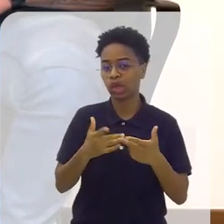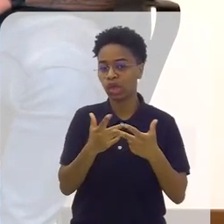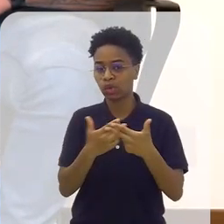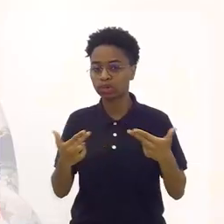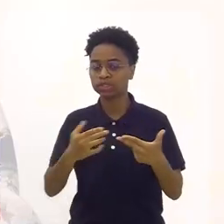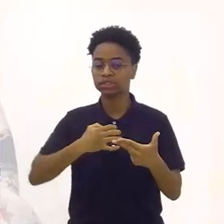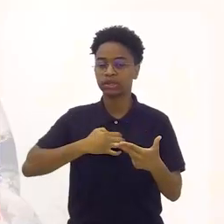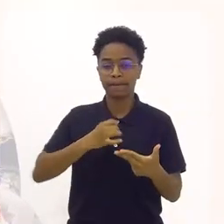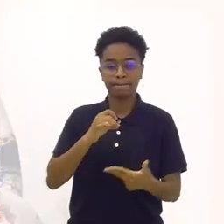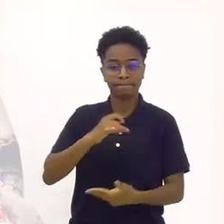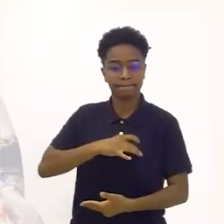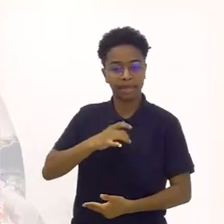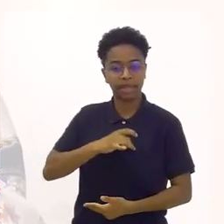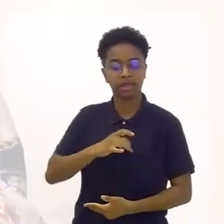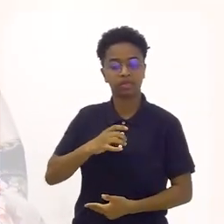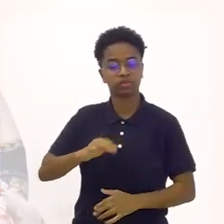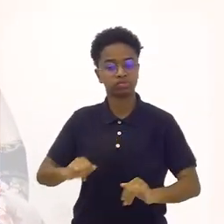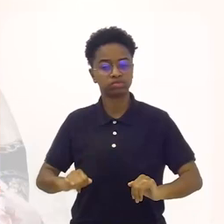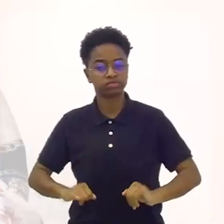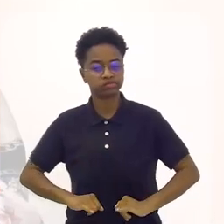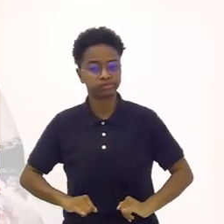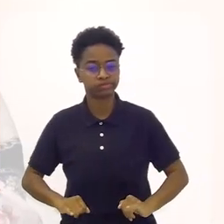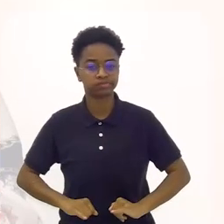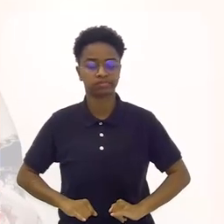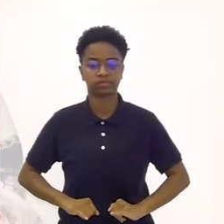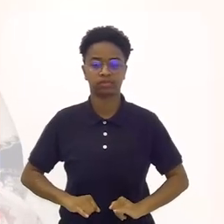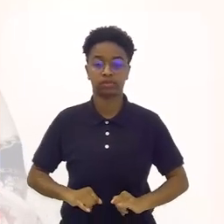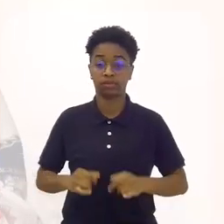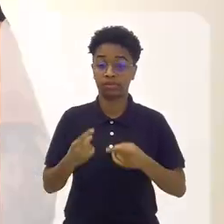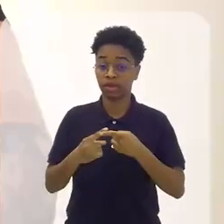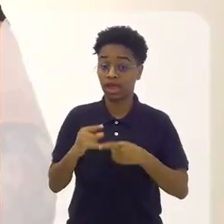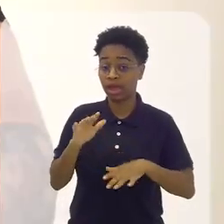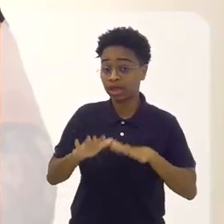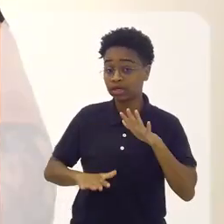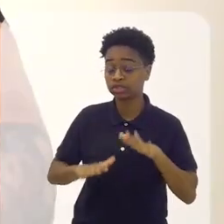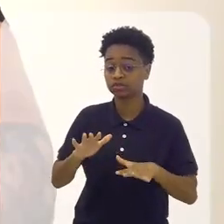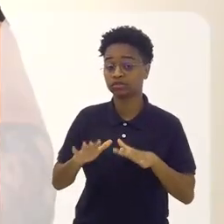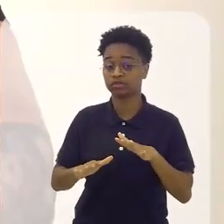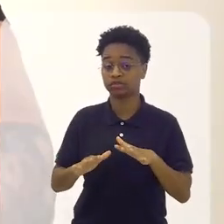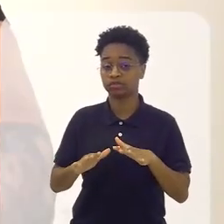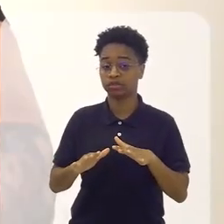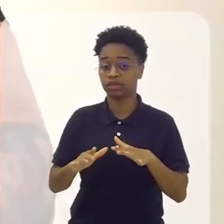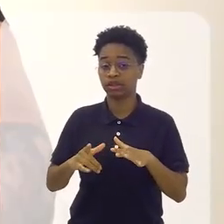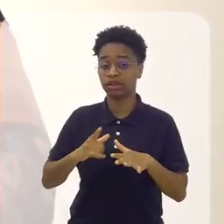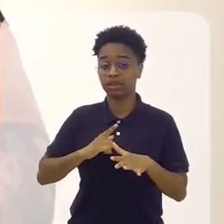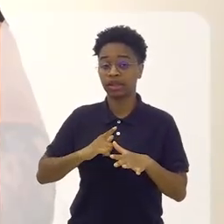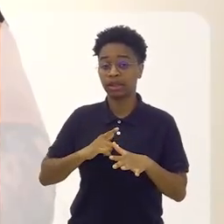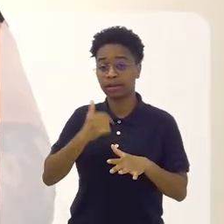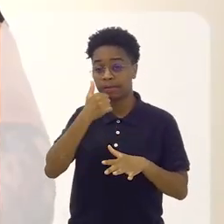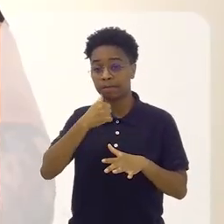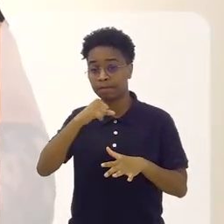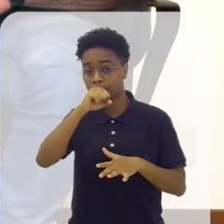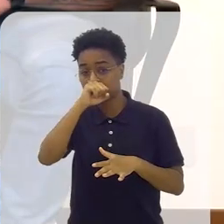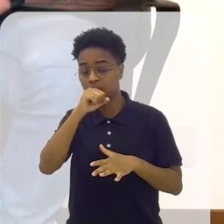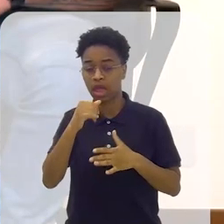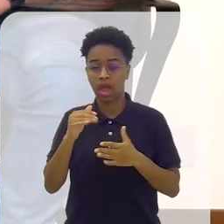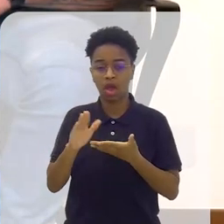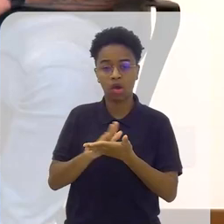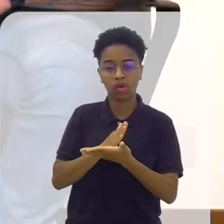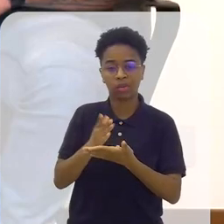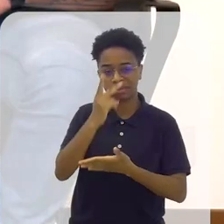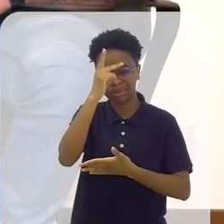coisa, nós temos medo que eles passem por sofrimento. Sim. Às vezes, algumas mães